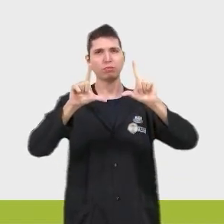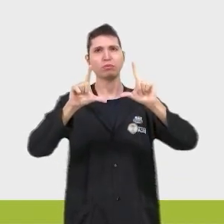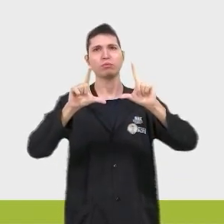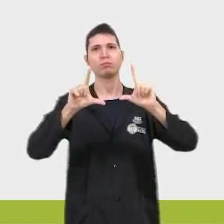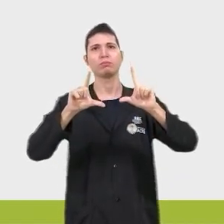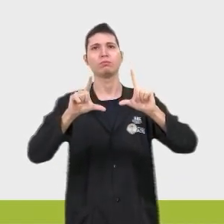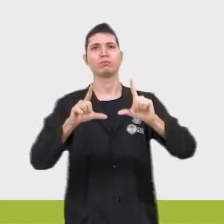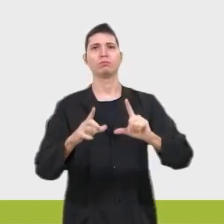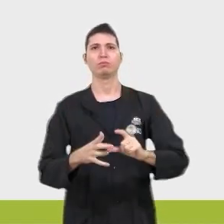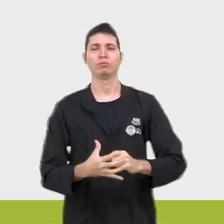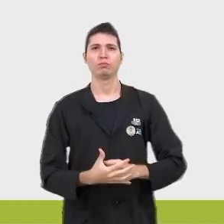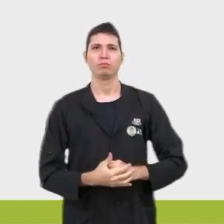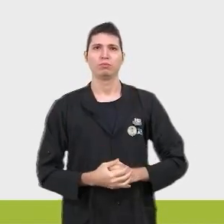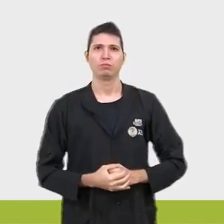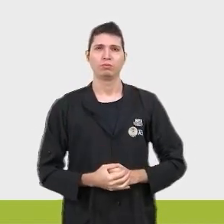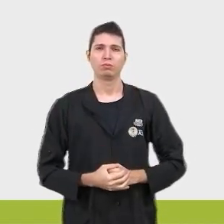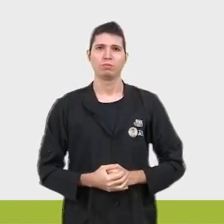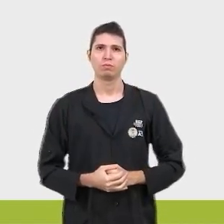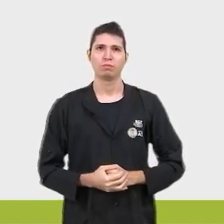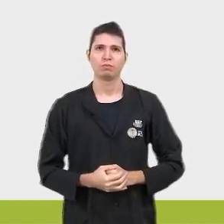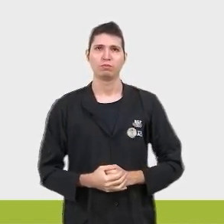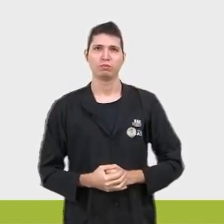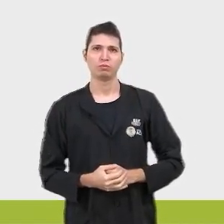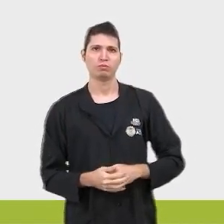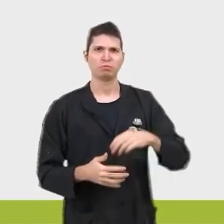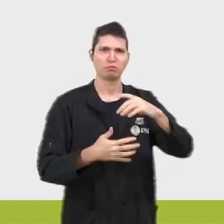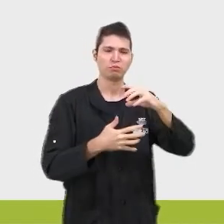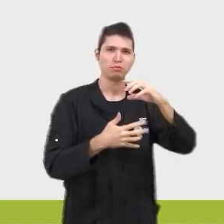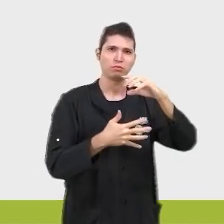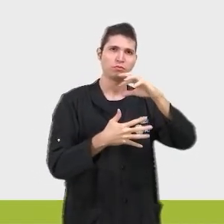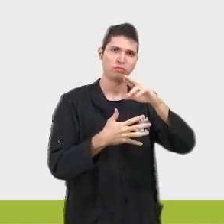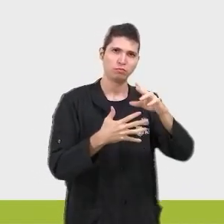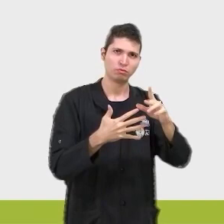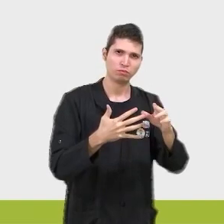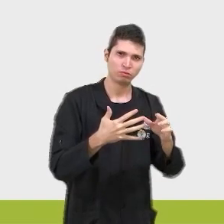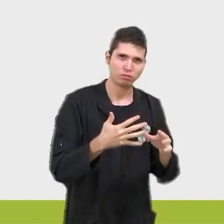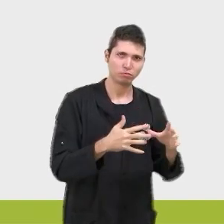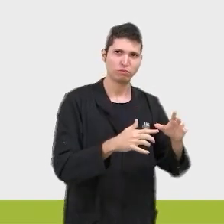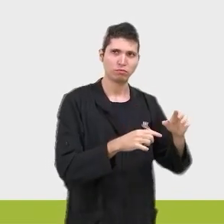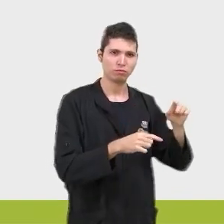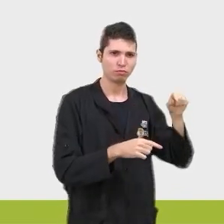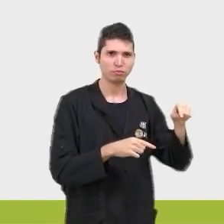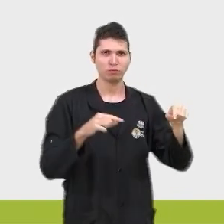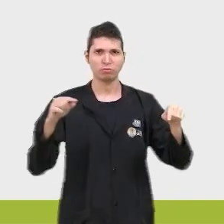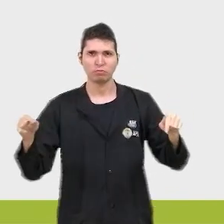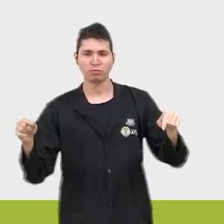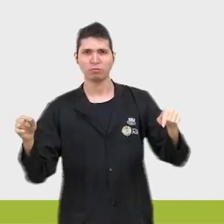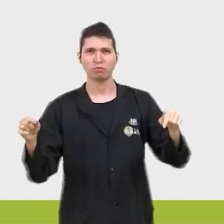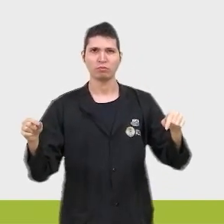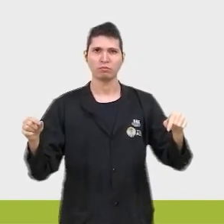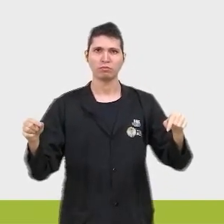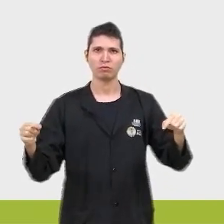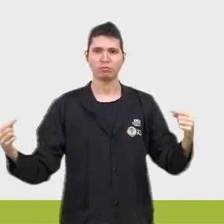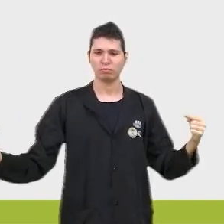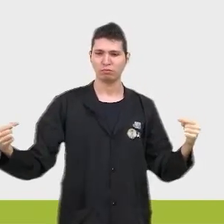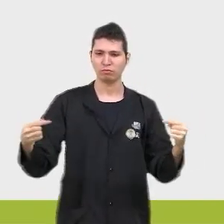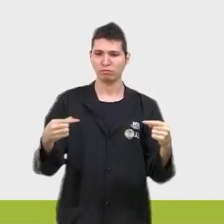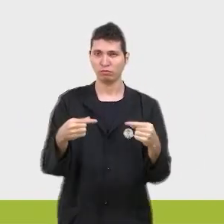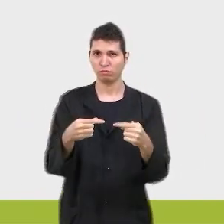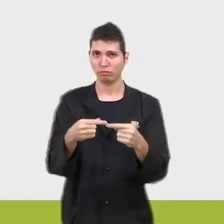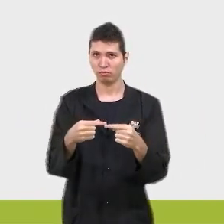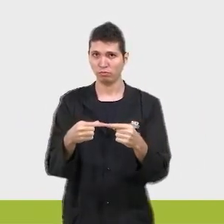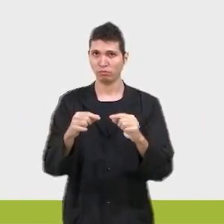continuar lendo, não, mas vou. Entre indivíduos da mesma espécie, diminui a manutenção dos seus ciclos? A ligação não, a ligação